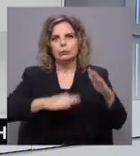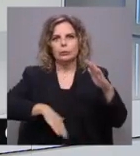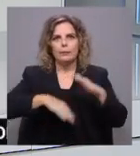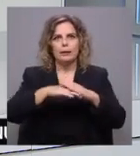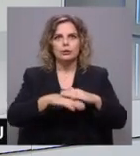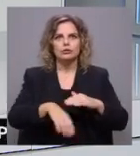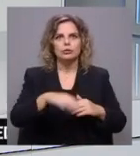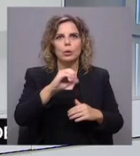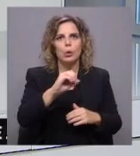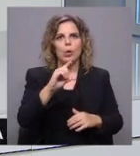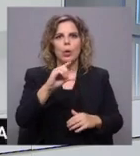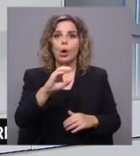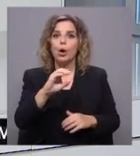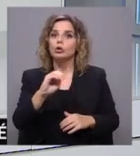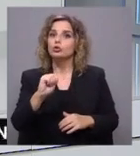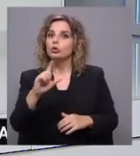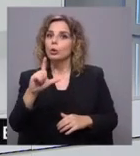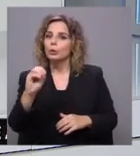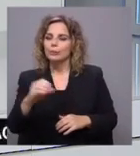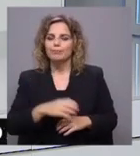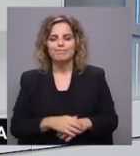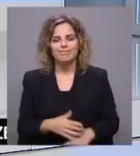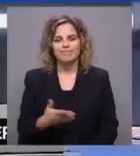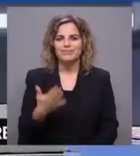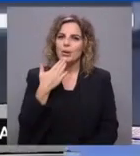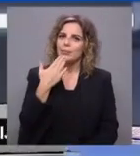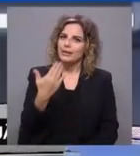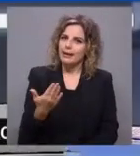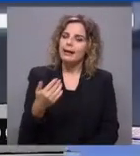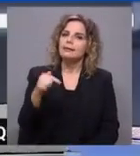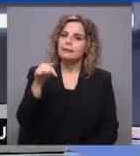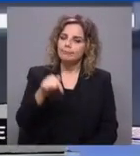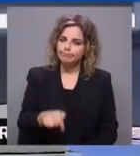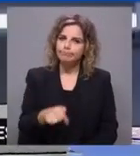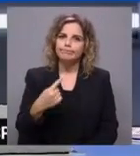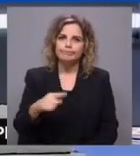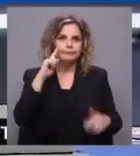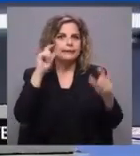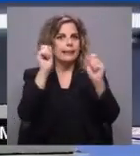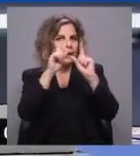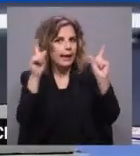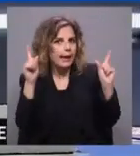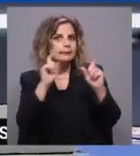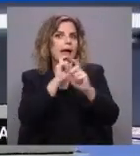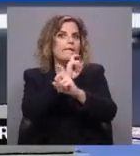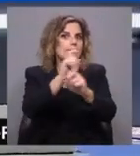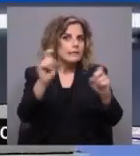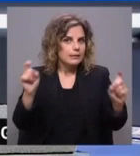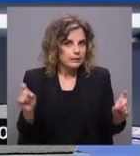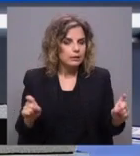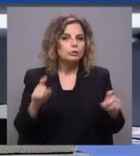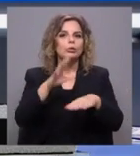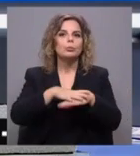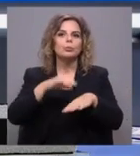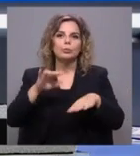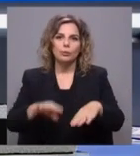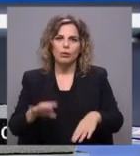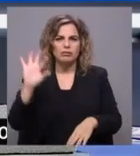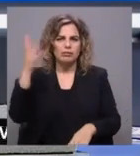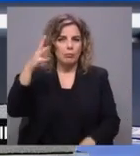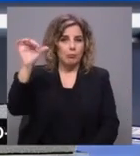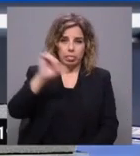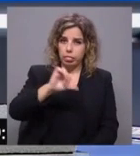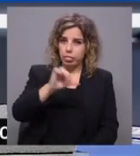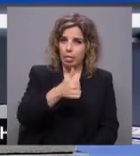Oslo. Obrigada, Paula. Então ficamos então com essa nota de que hoje há avisos e alertas por causa da depressão Bárbara,